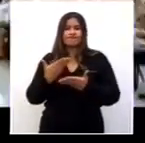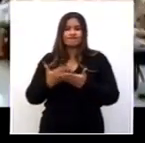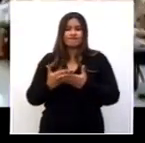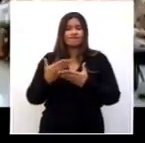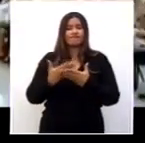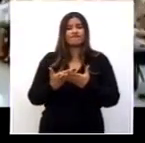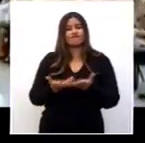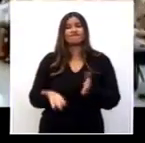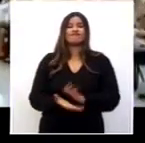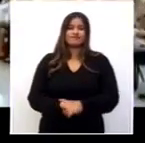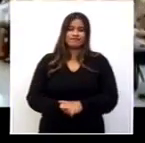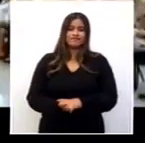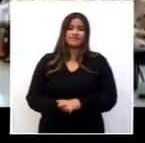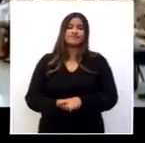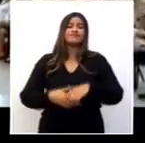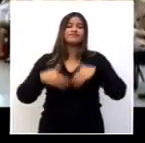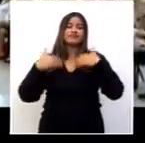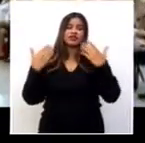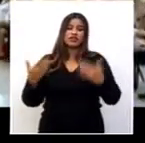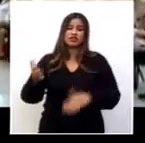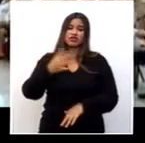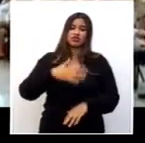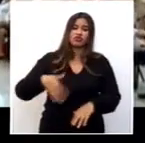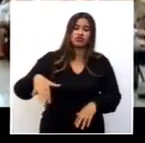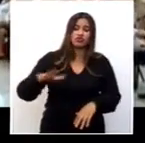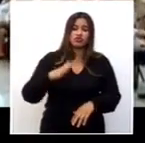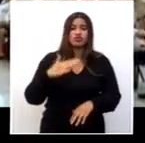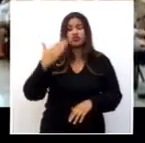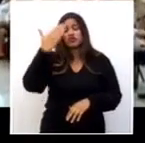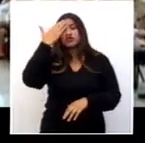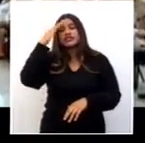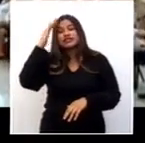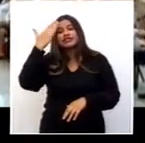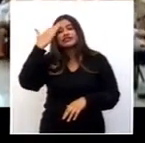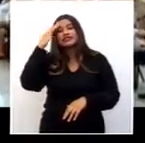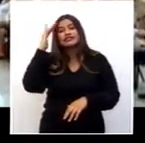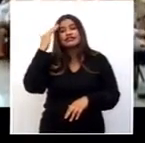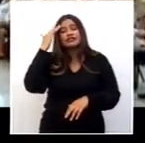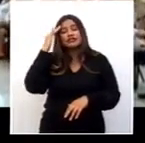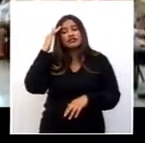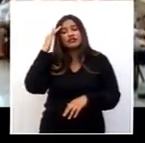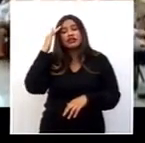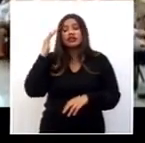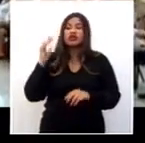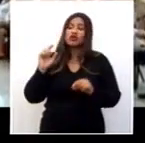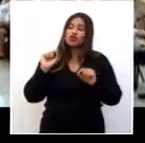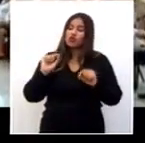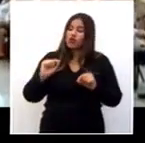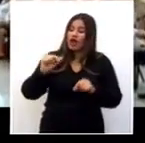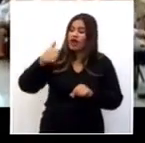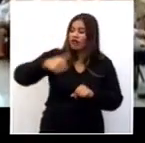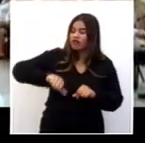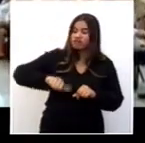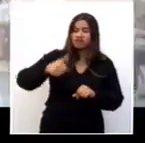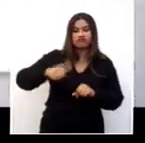aprendizagem? E aí é que nós vamos retratar o que, de fato, nós vamos fazer com essa